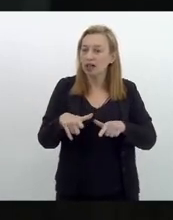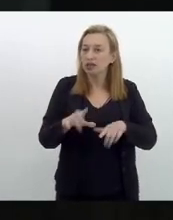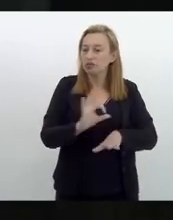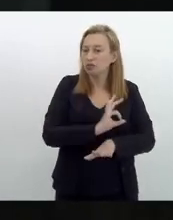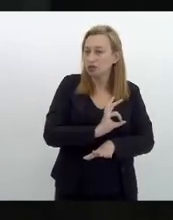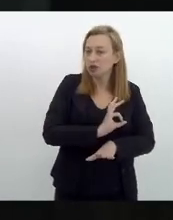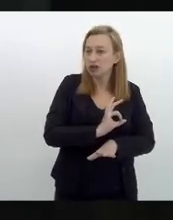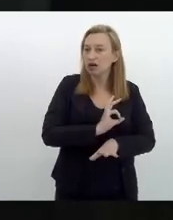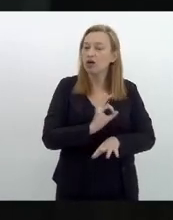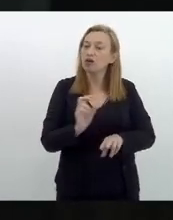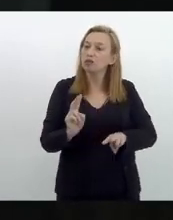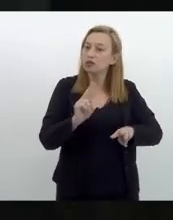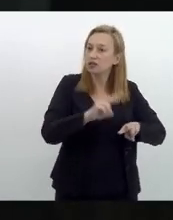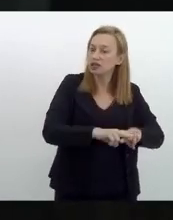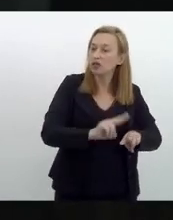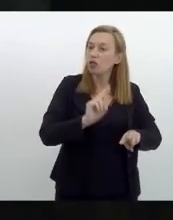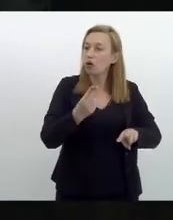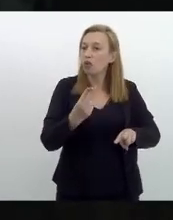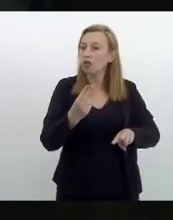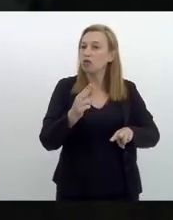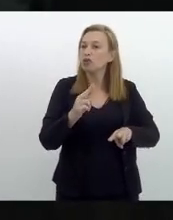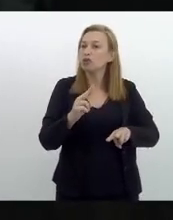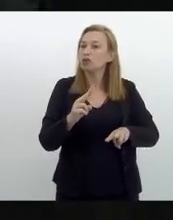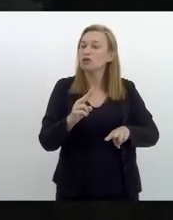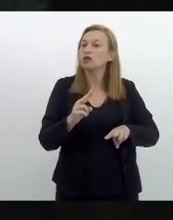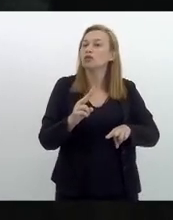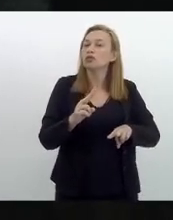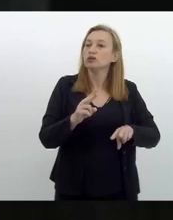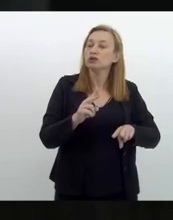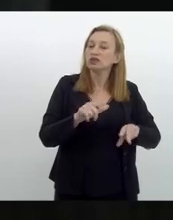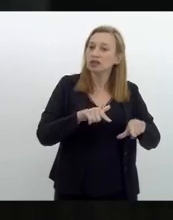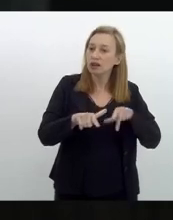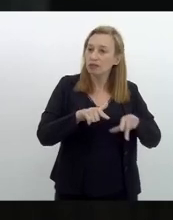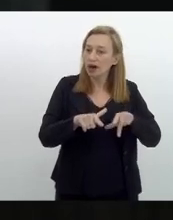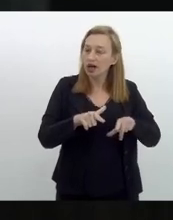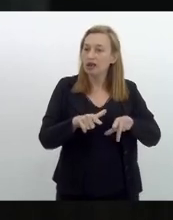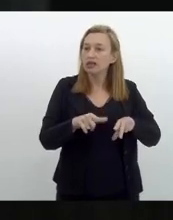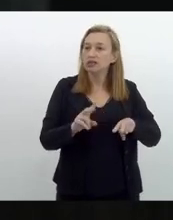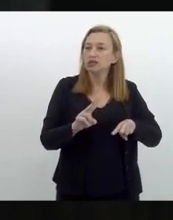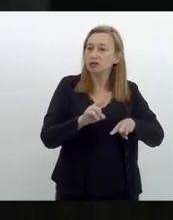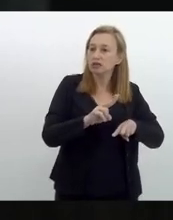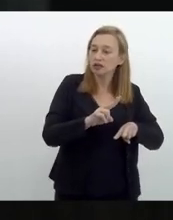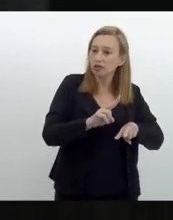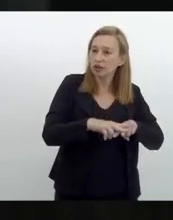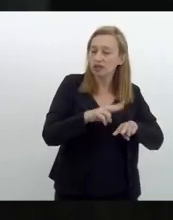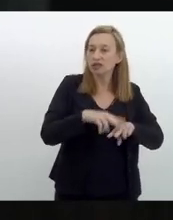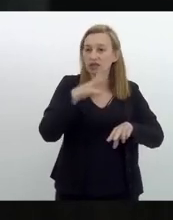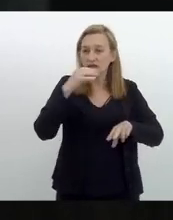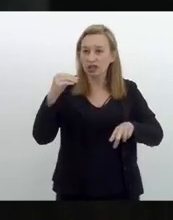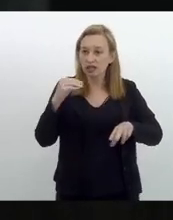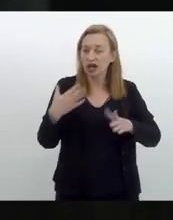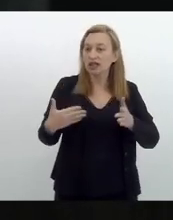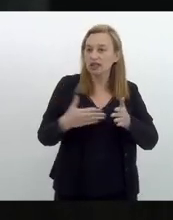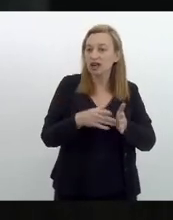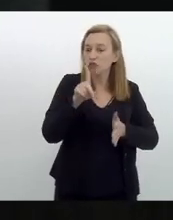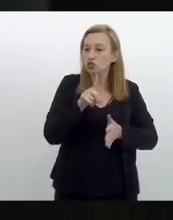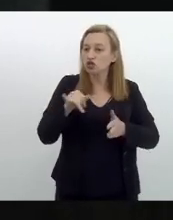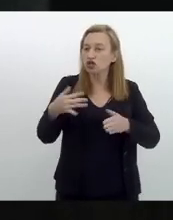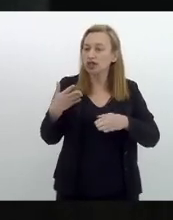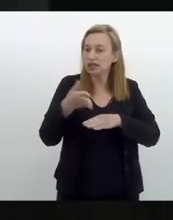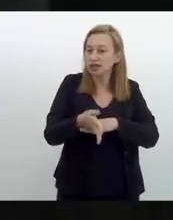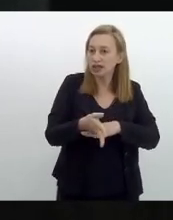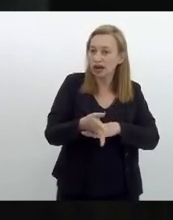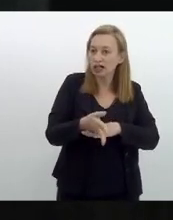penitenciário ou sócio educativo que tenham ingressado na respectiva carreira até a data da entrada